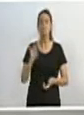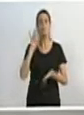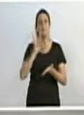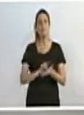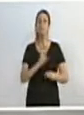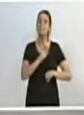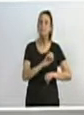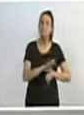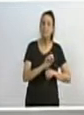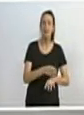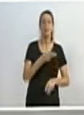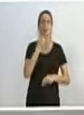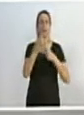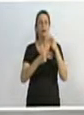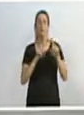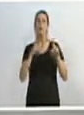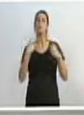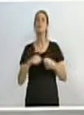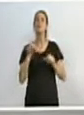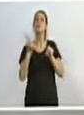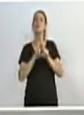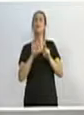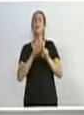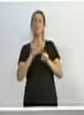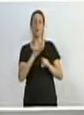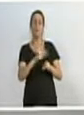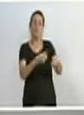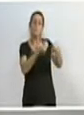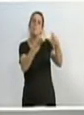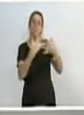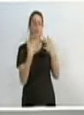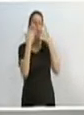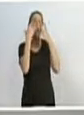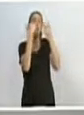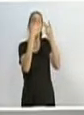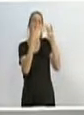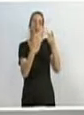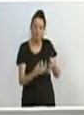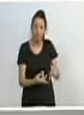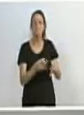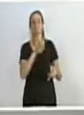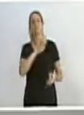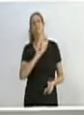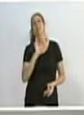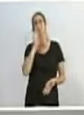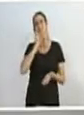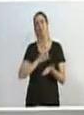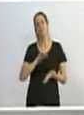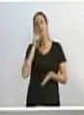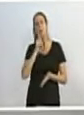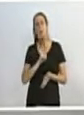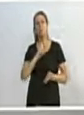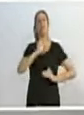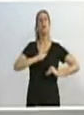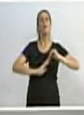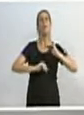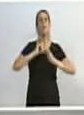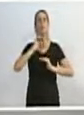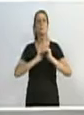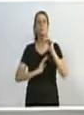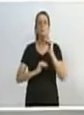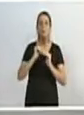ensinar, mas nós temos que ouvir. Né? E ouvindo é que nós vamos construir, né? Essa construção ela vai